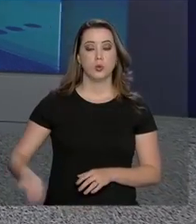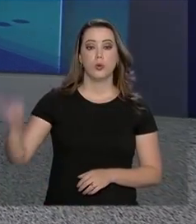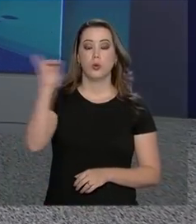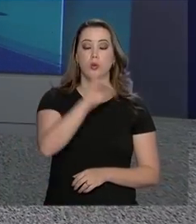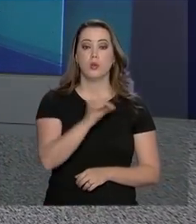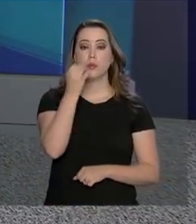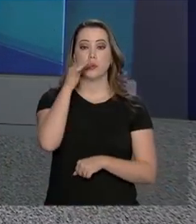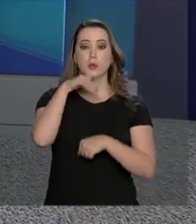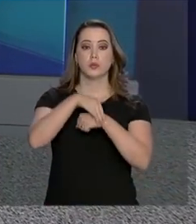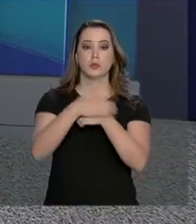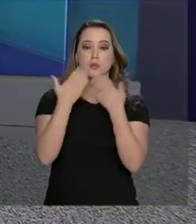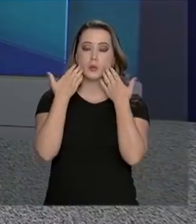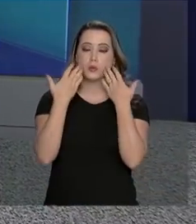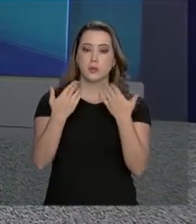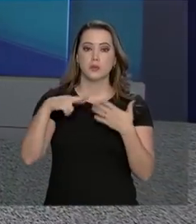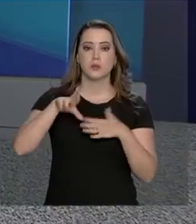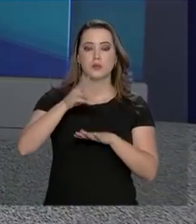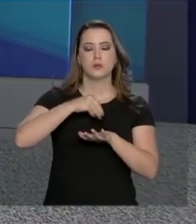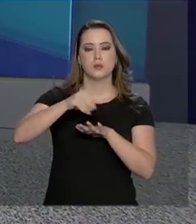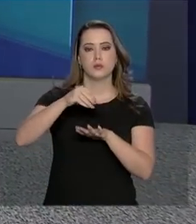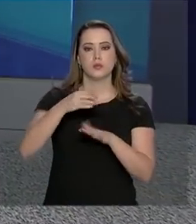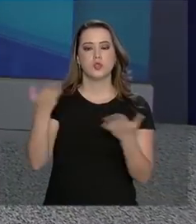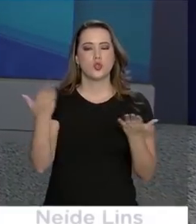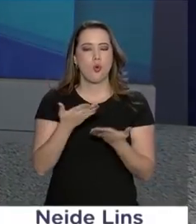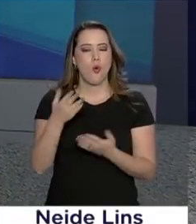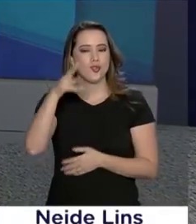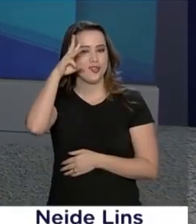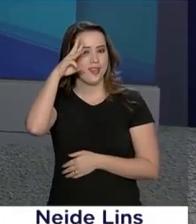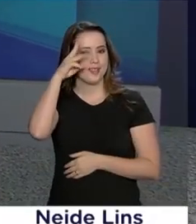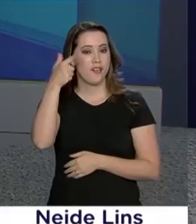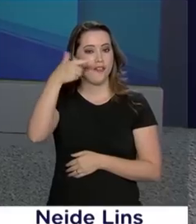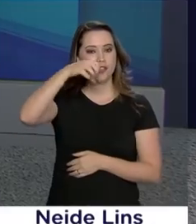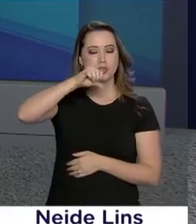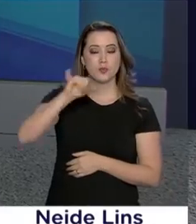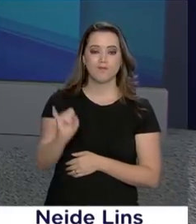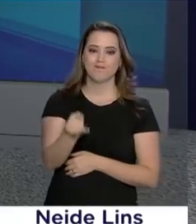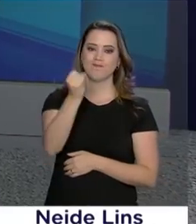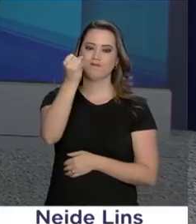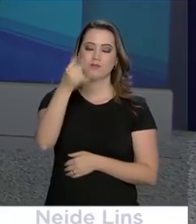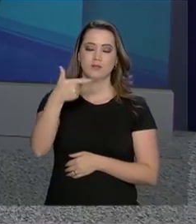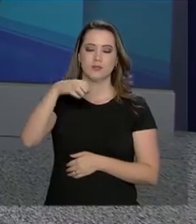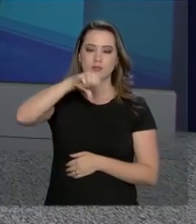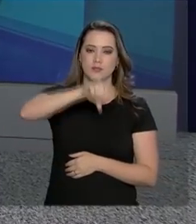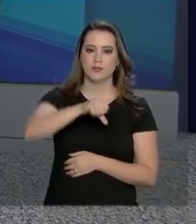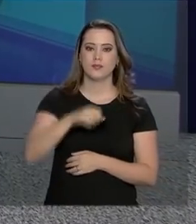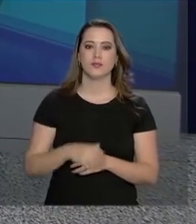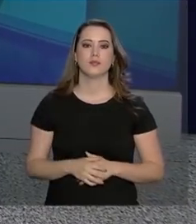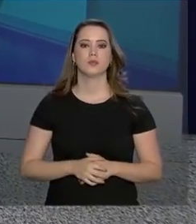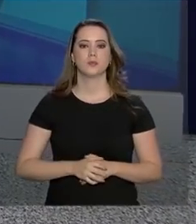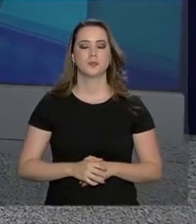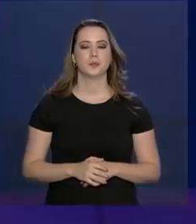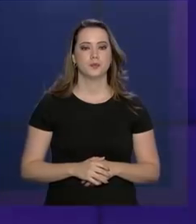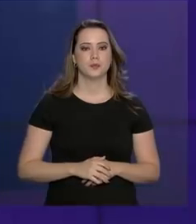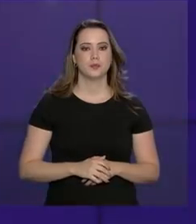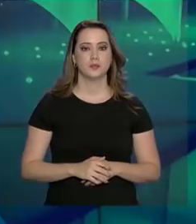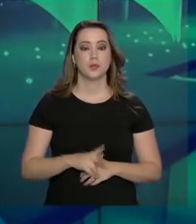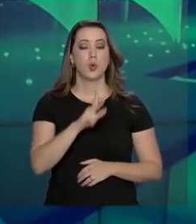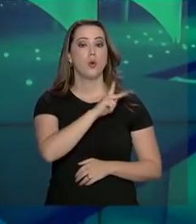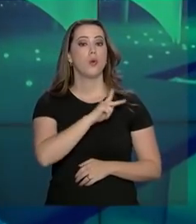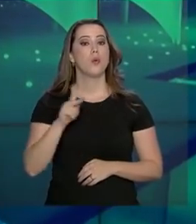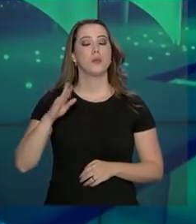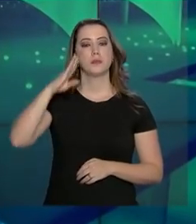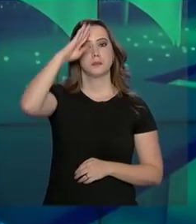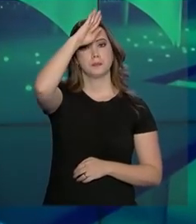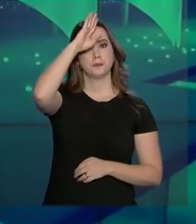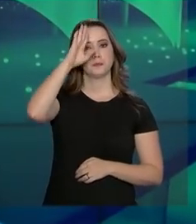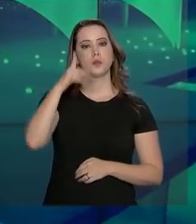Olá, boa noite. No ar o repórter NBR desta terça-feira, 29 de janeiro de 2019. O